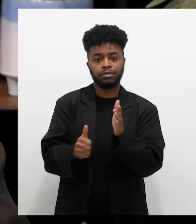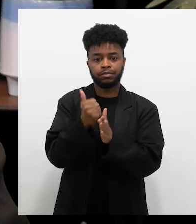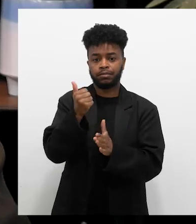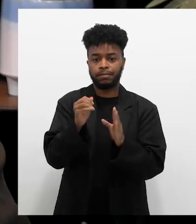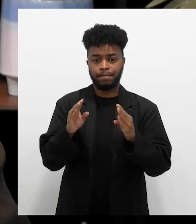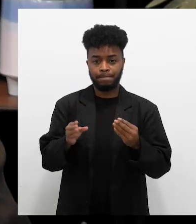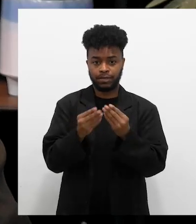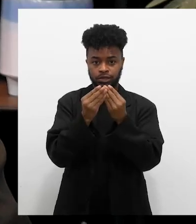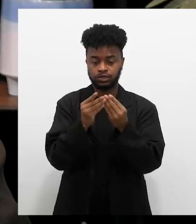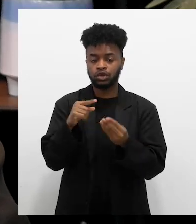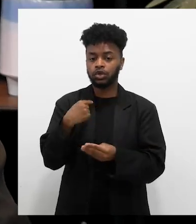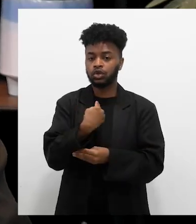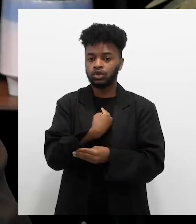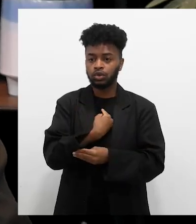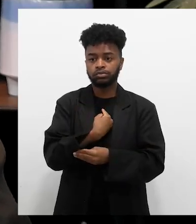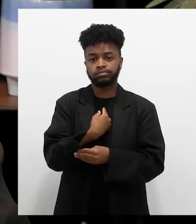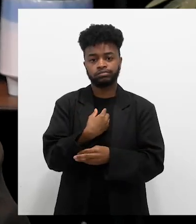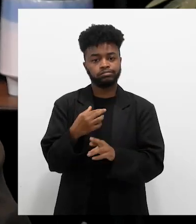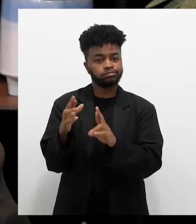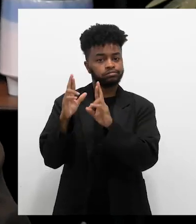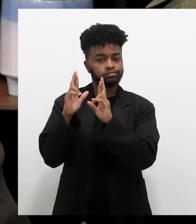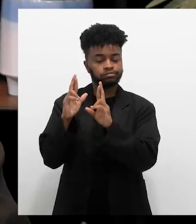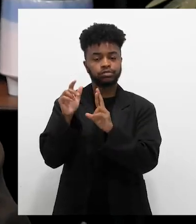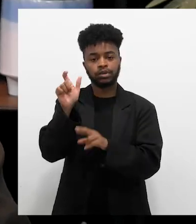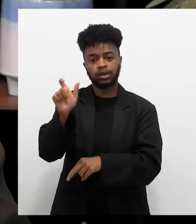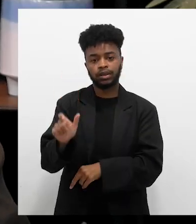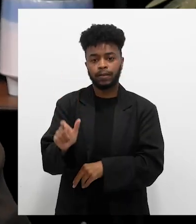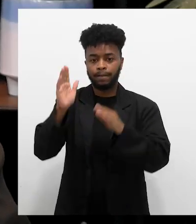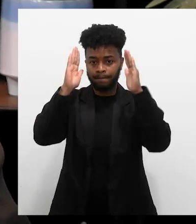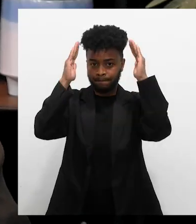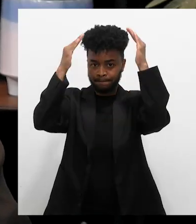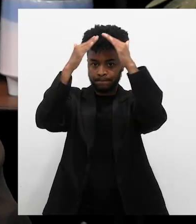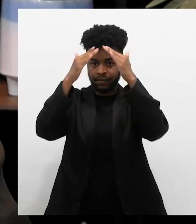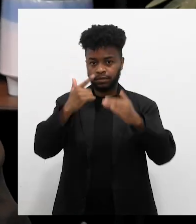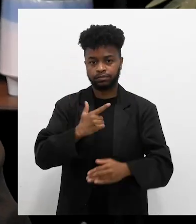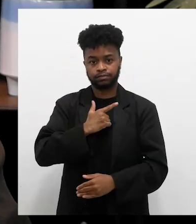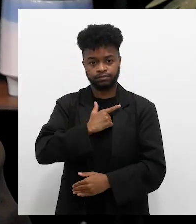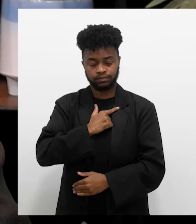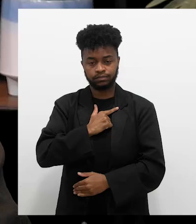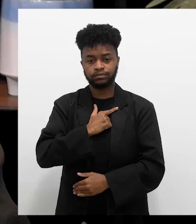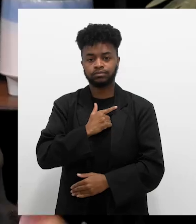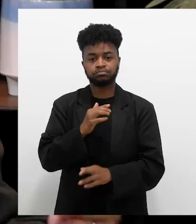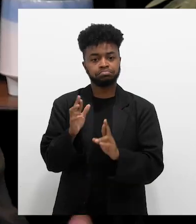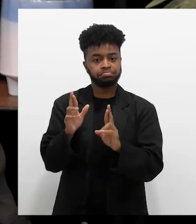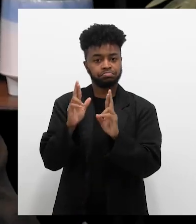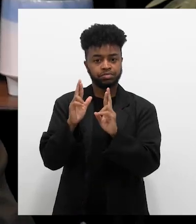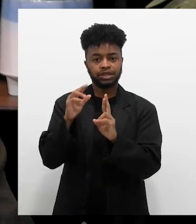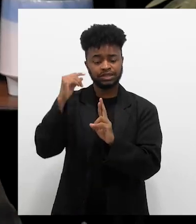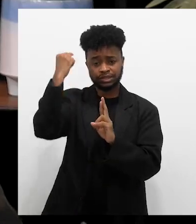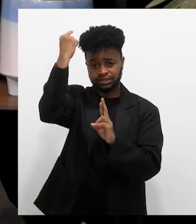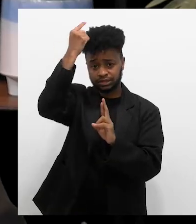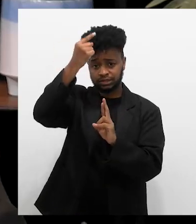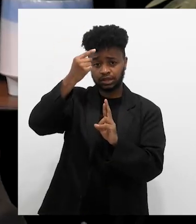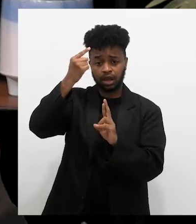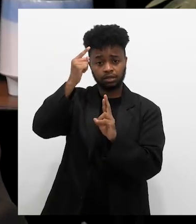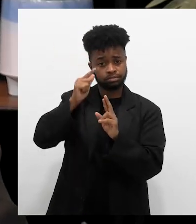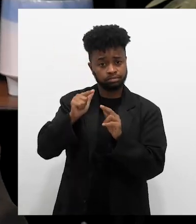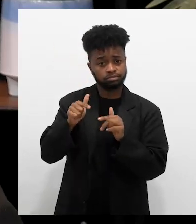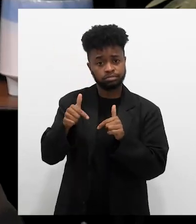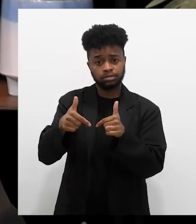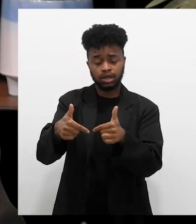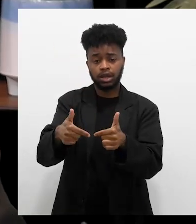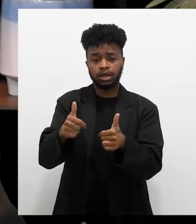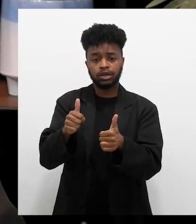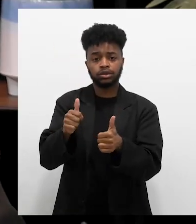sua primeira missa. Desejamos ao Santo Padre, Leão XIV, um santo pontificado e